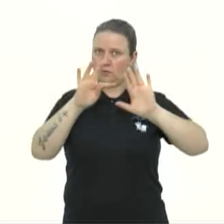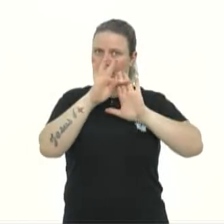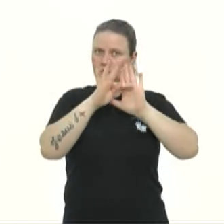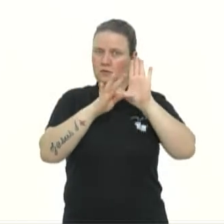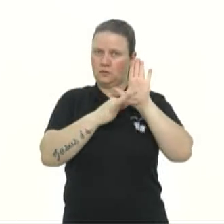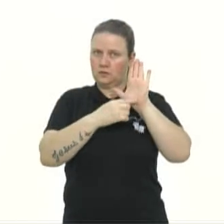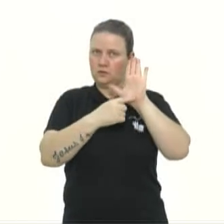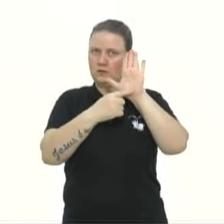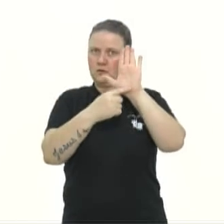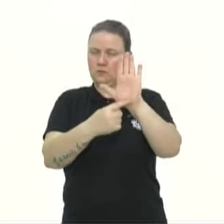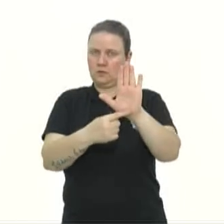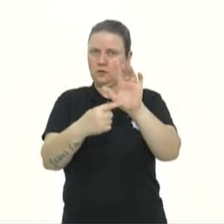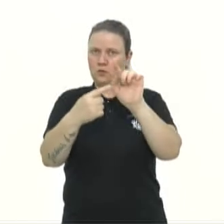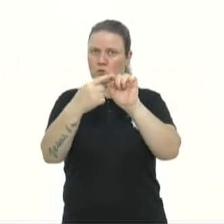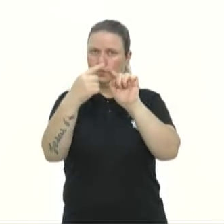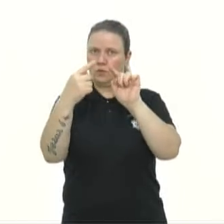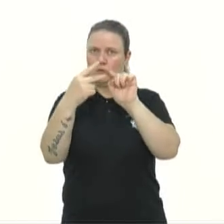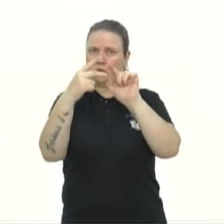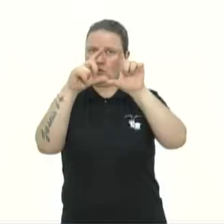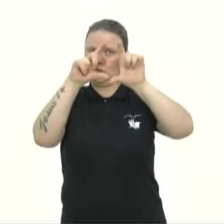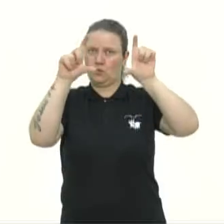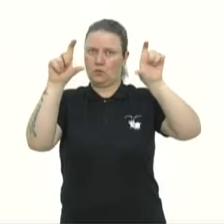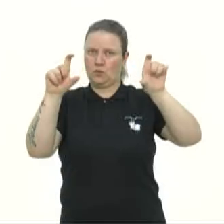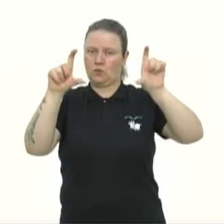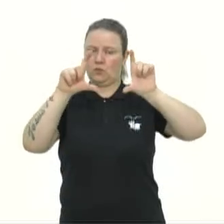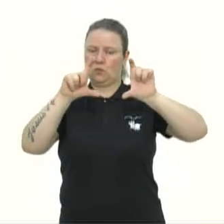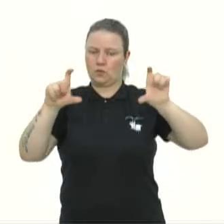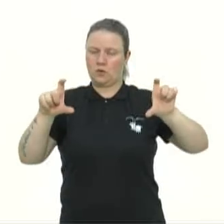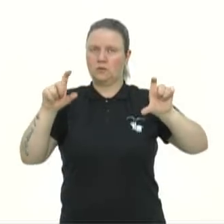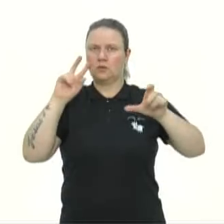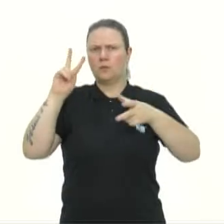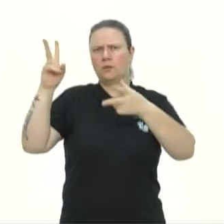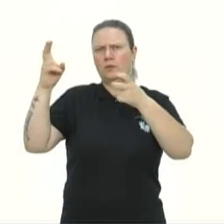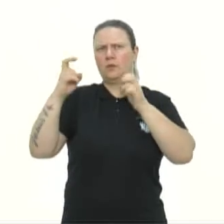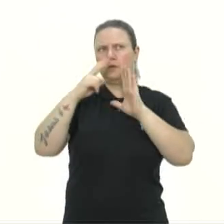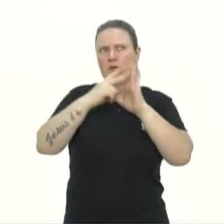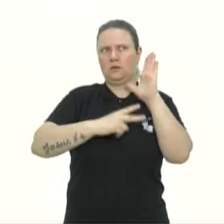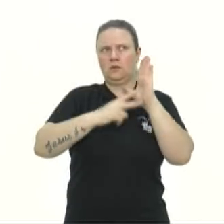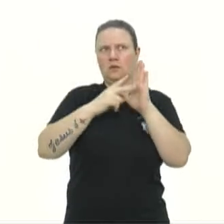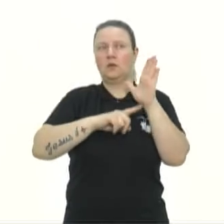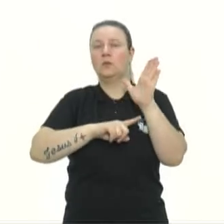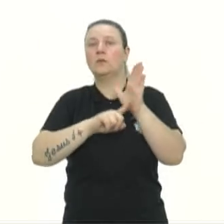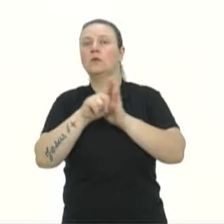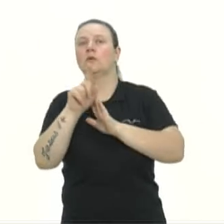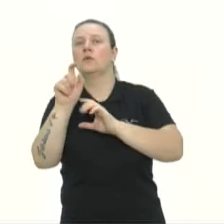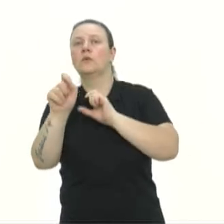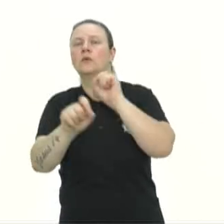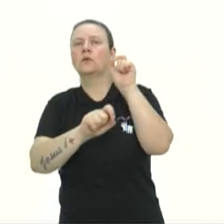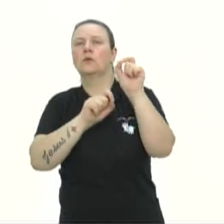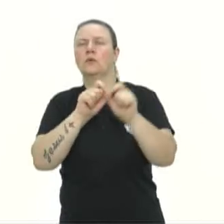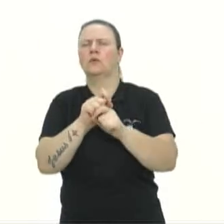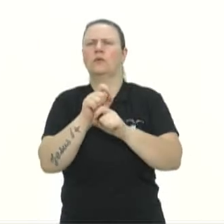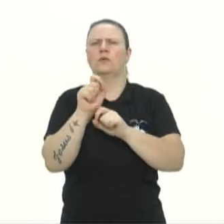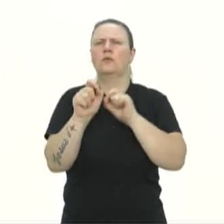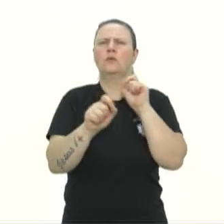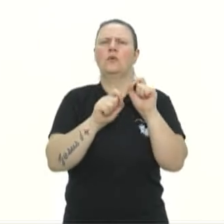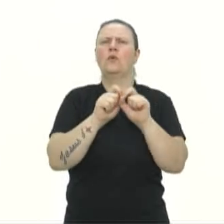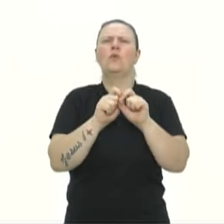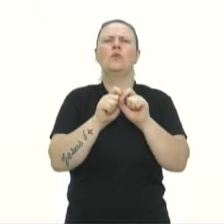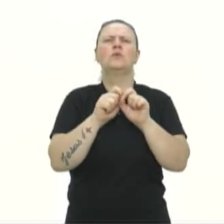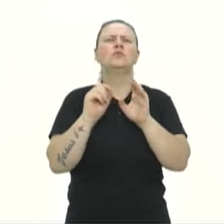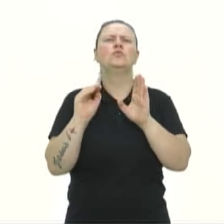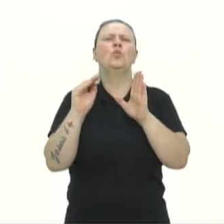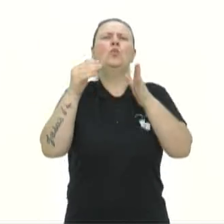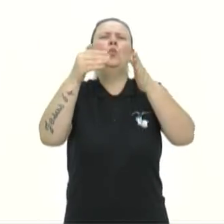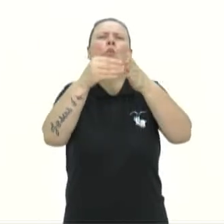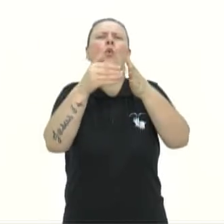O título e o subtítulo. Você vai prestar atenção, vai fazer a leitura. E agora, a perguntinha é a seguinte. Em que medida